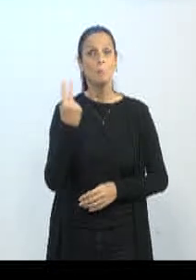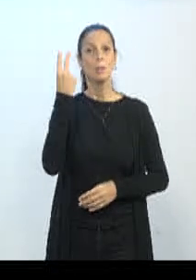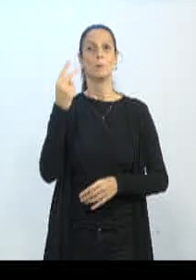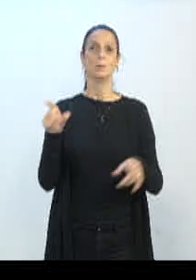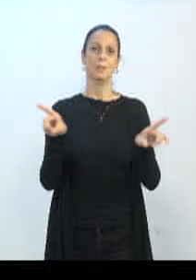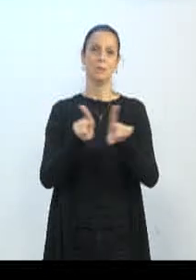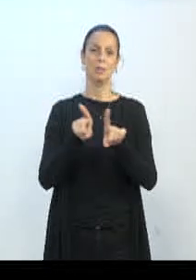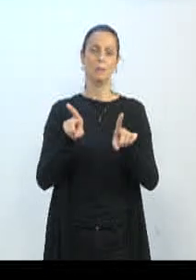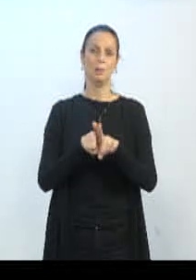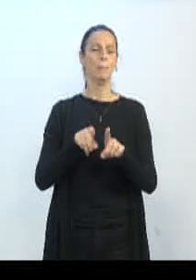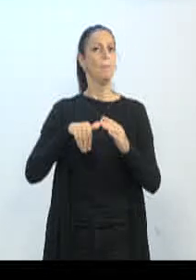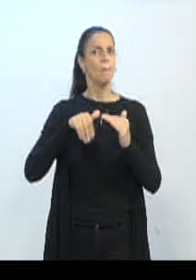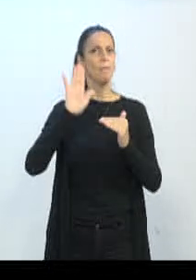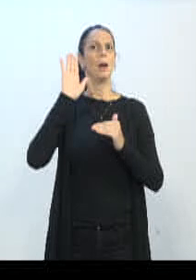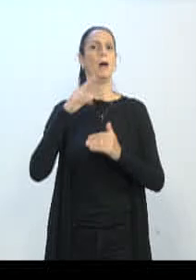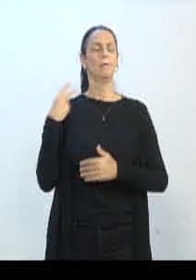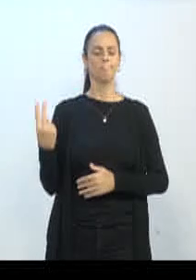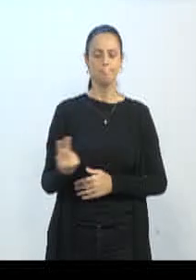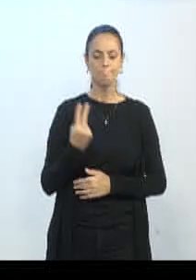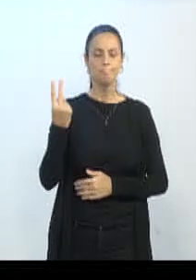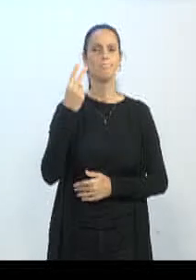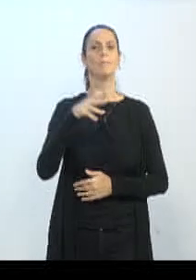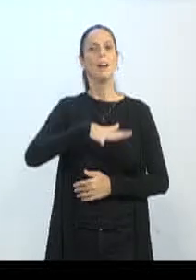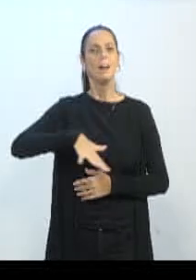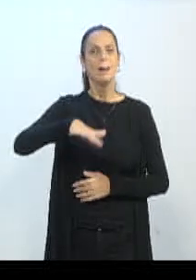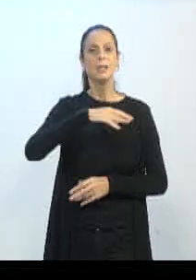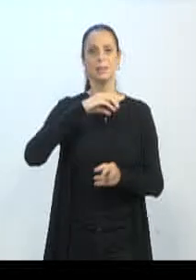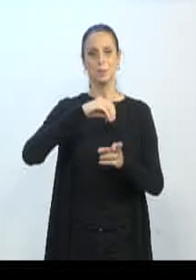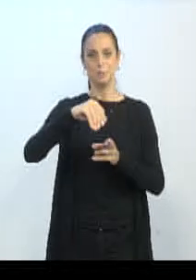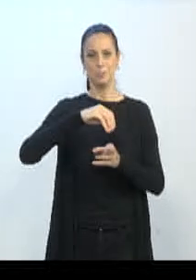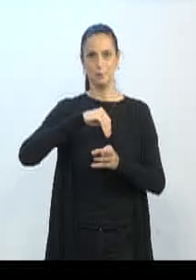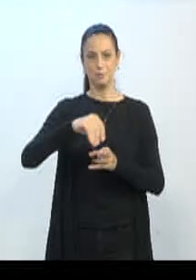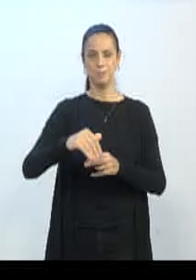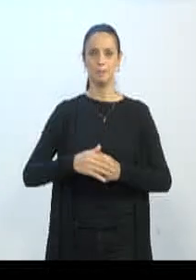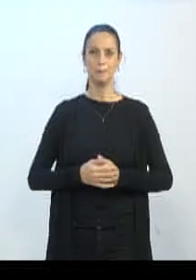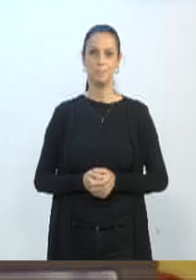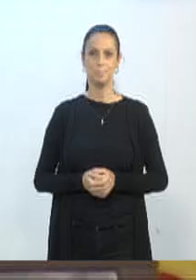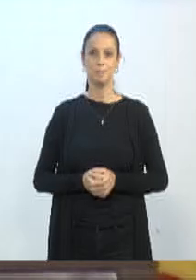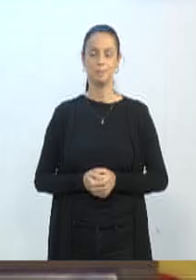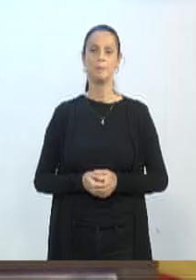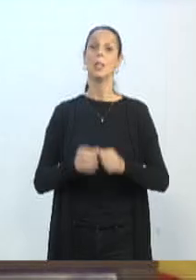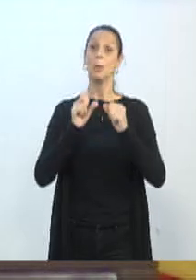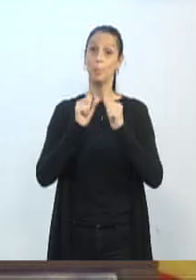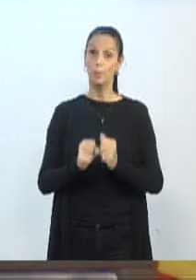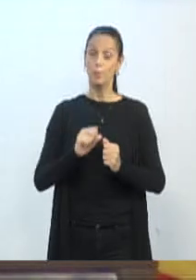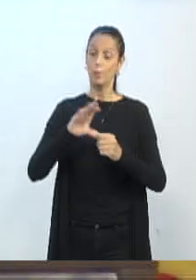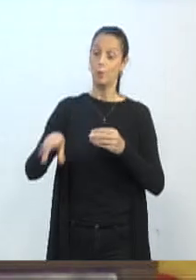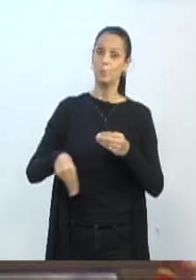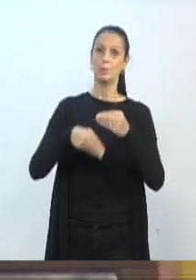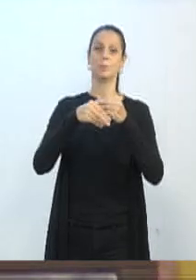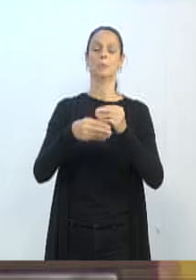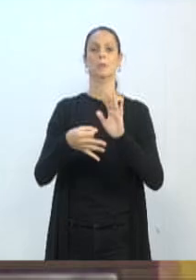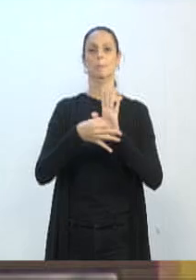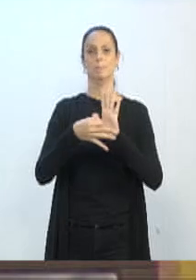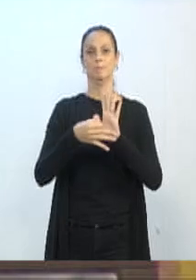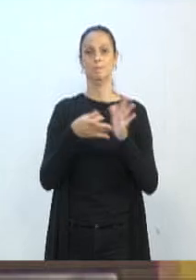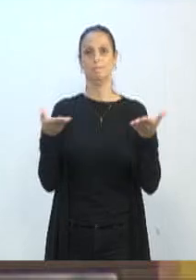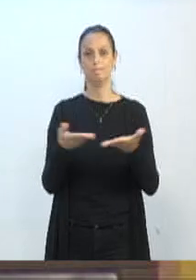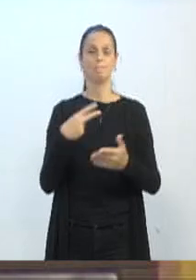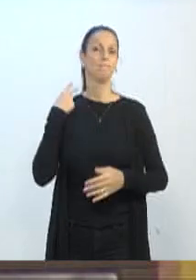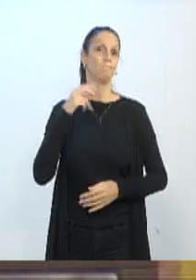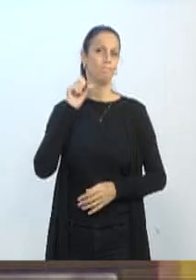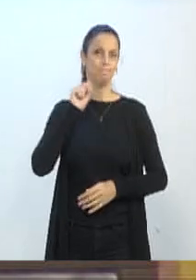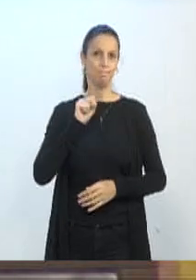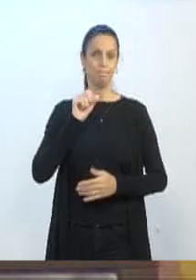cada vez mais a nossa região da Nova Rússia conceda uma parte ao Vereador Silvio